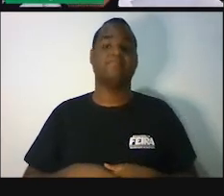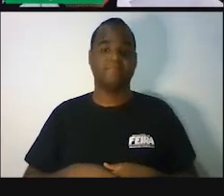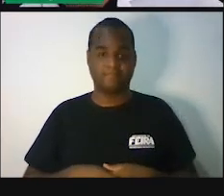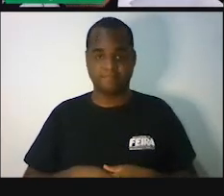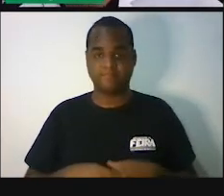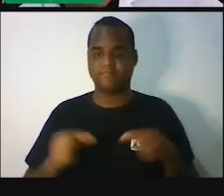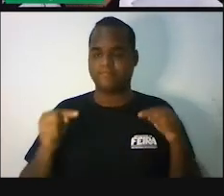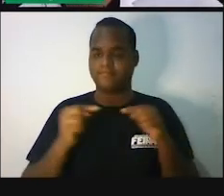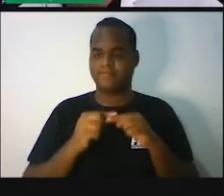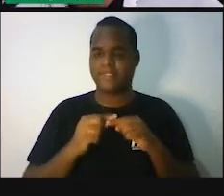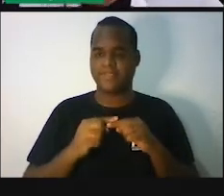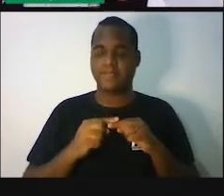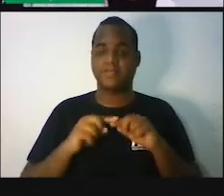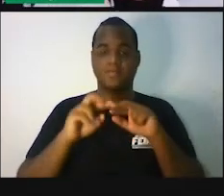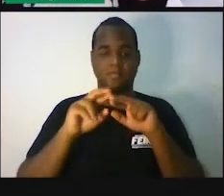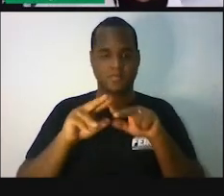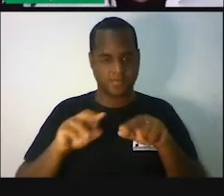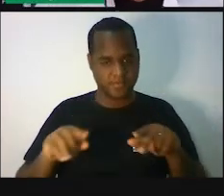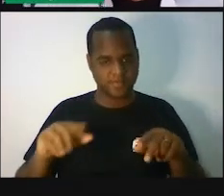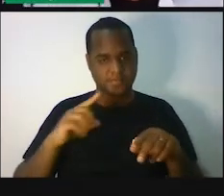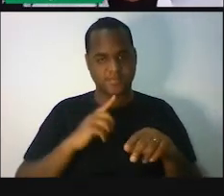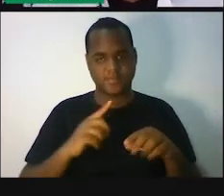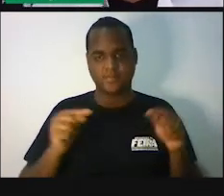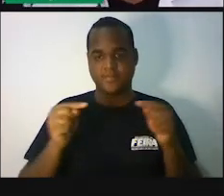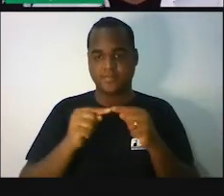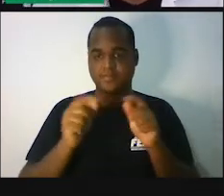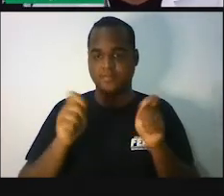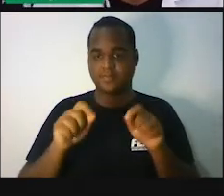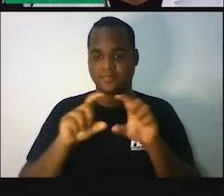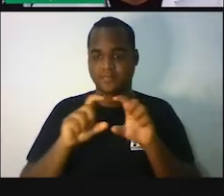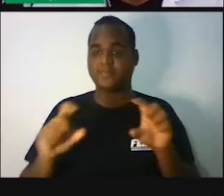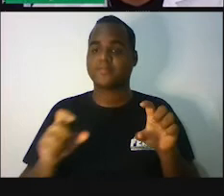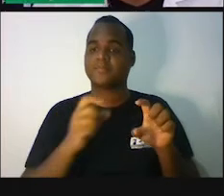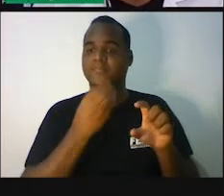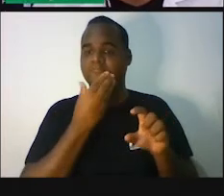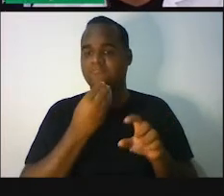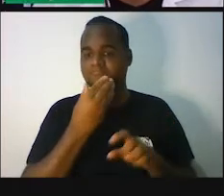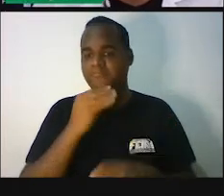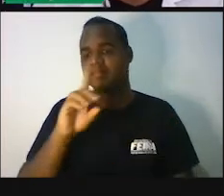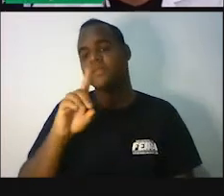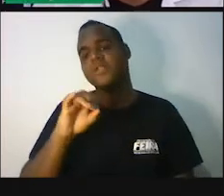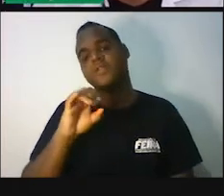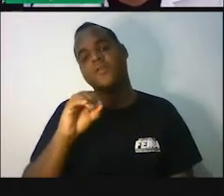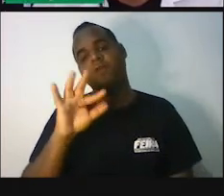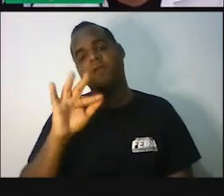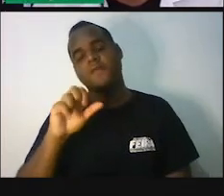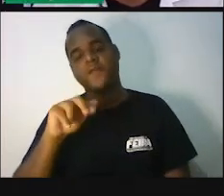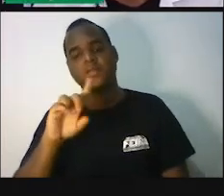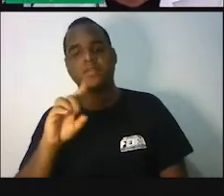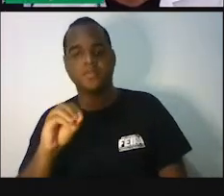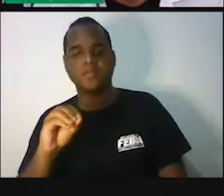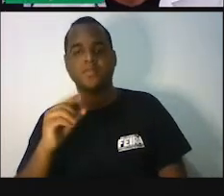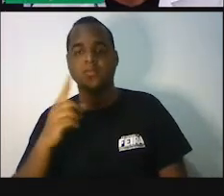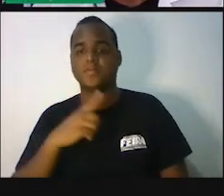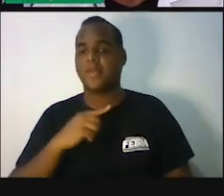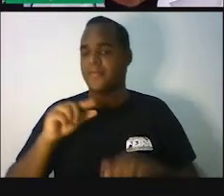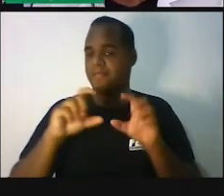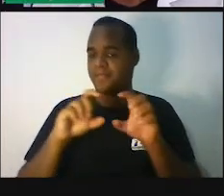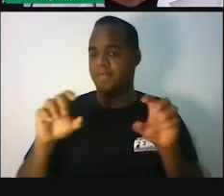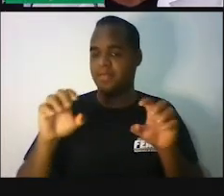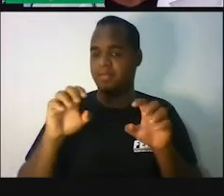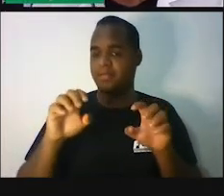nessa coisinha aqui que estava escrito na tumba de Diofanto, escreva a expressão